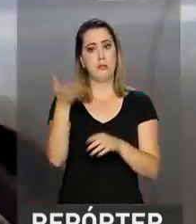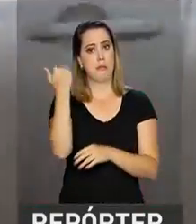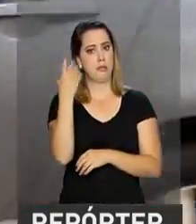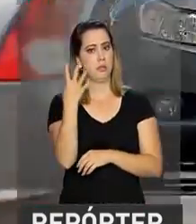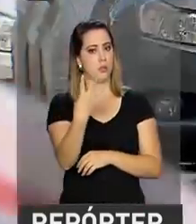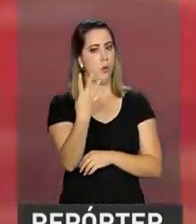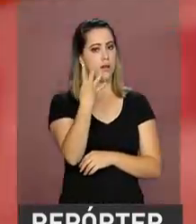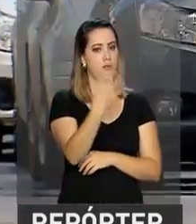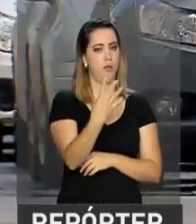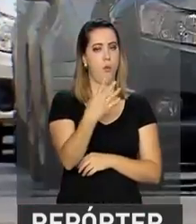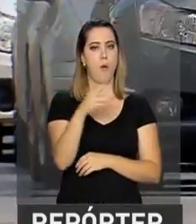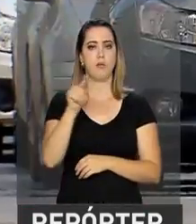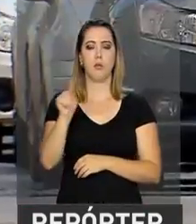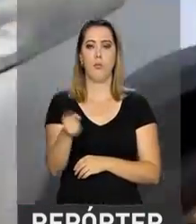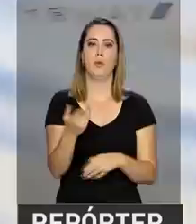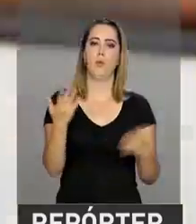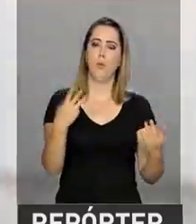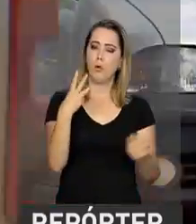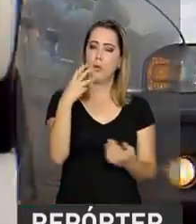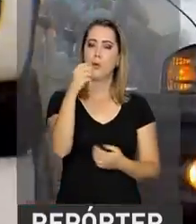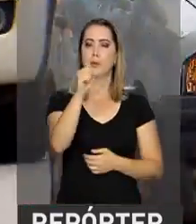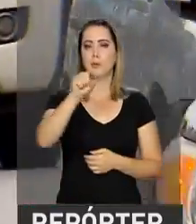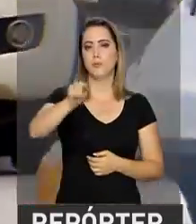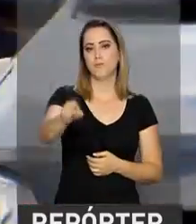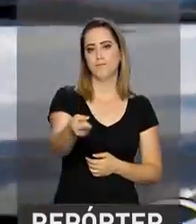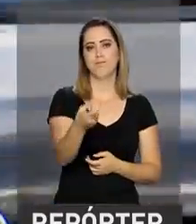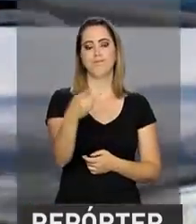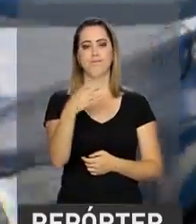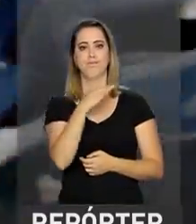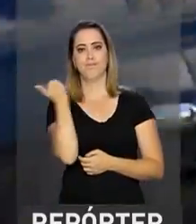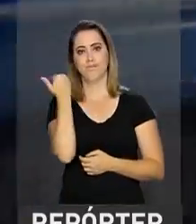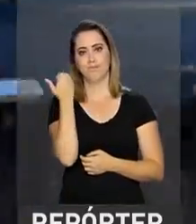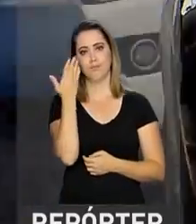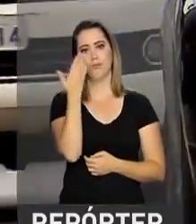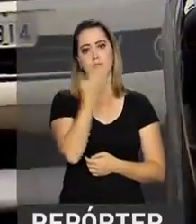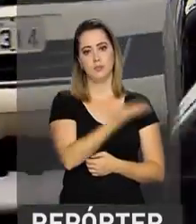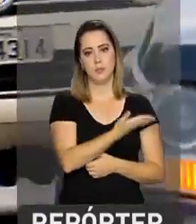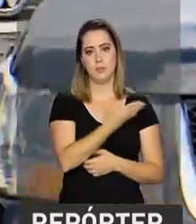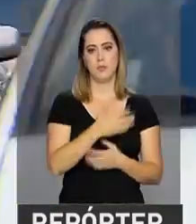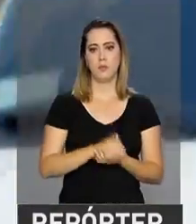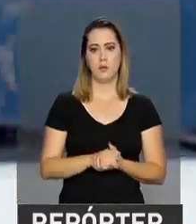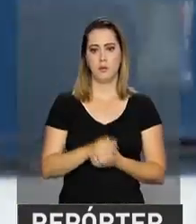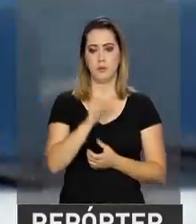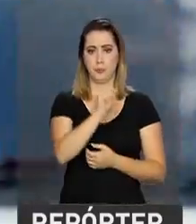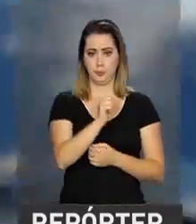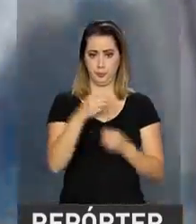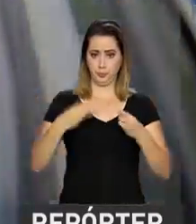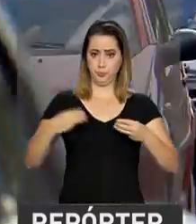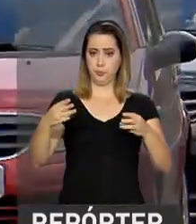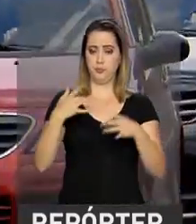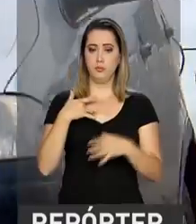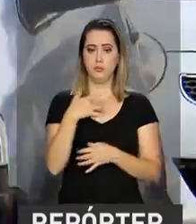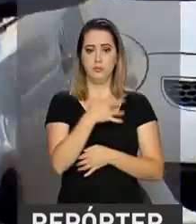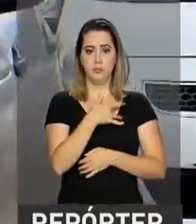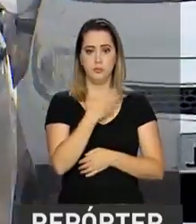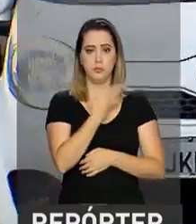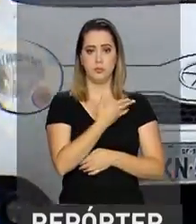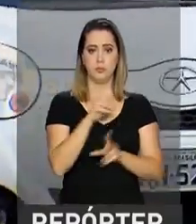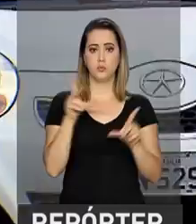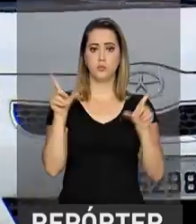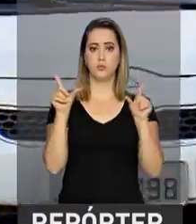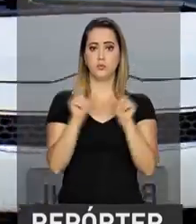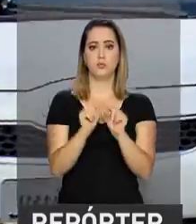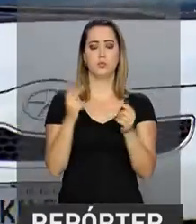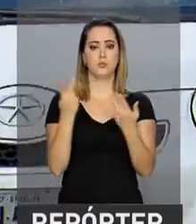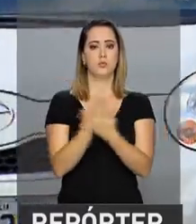mil para cerca de 38 mil mortes segundo o sistema de informação sobre mortalidade do ministério da saúde as reduções